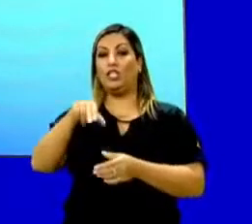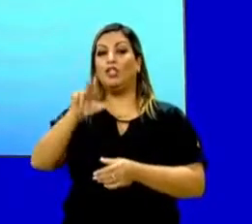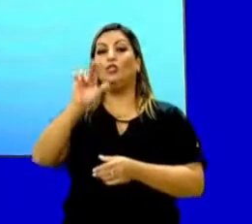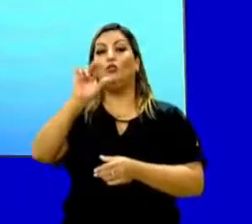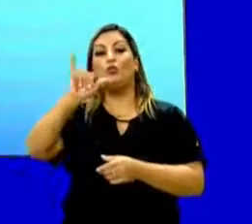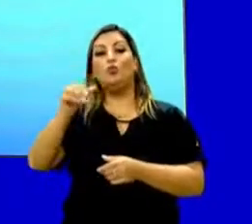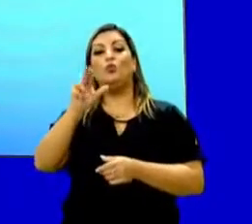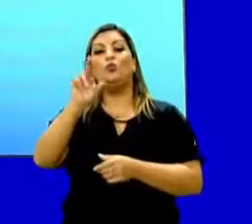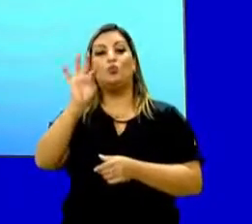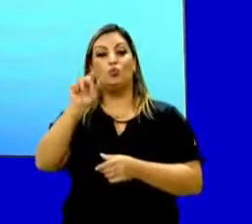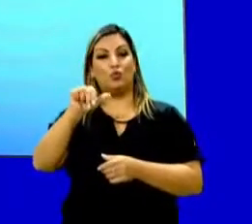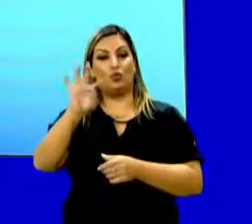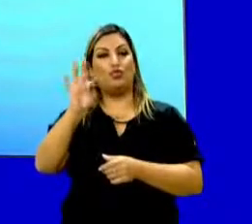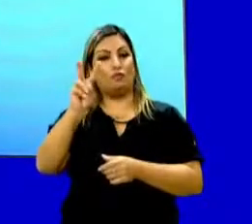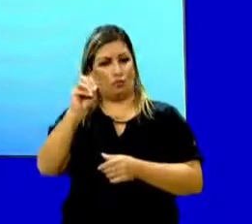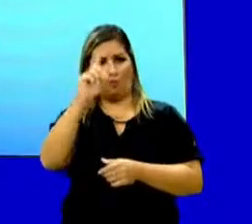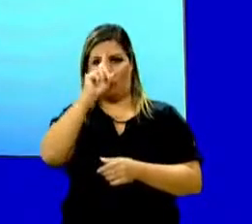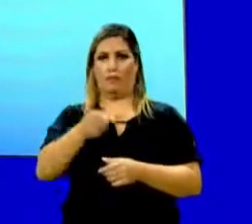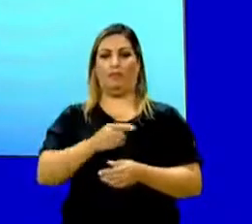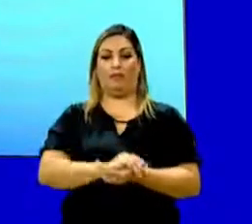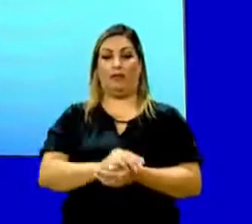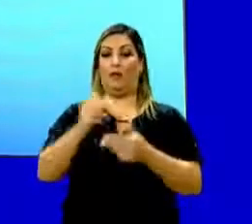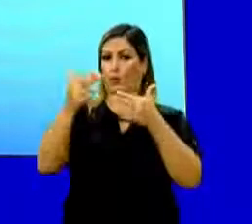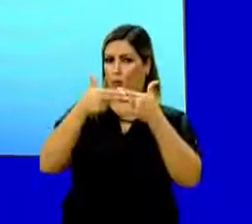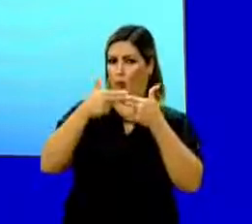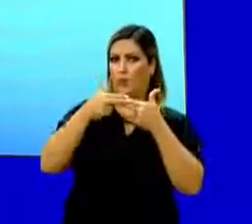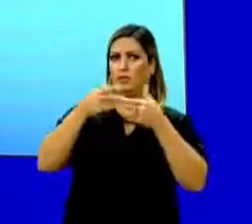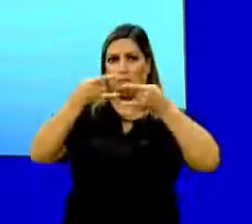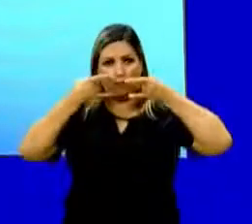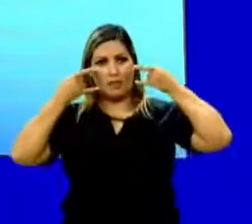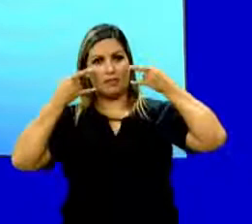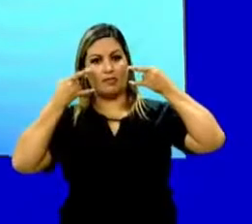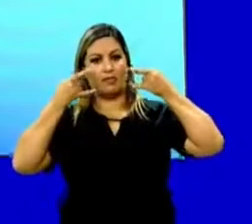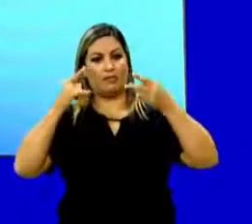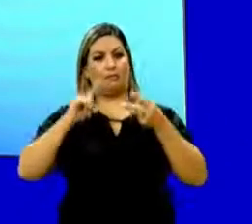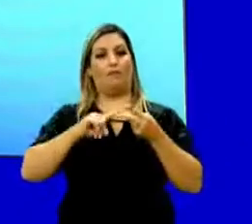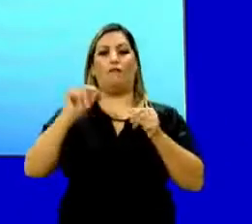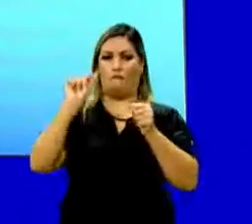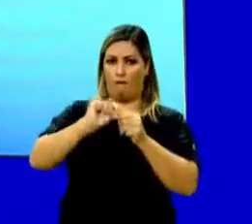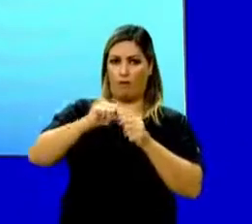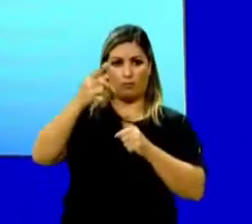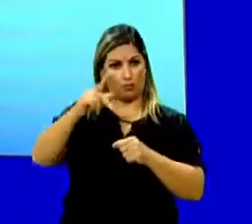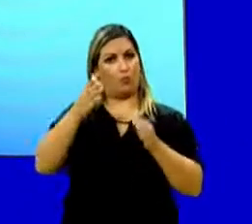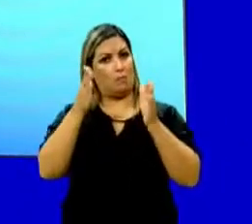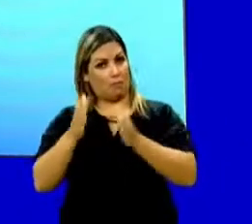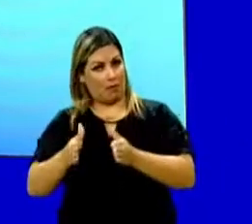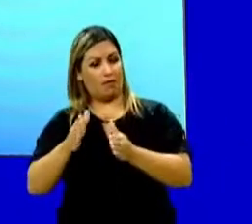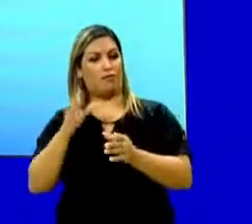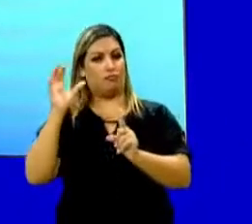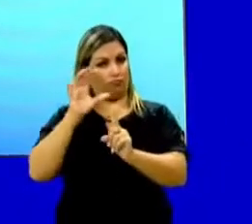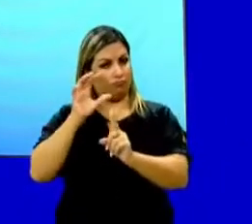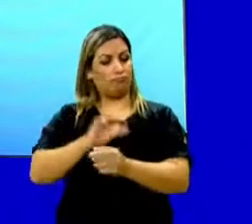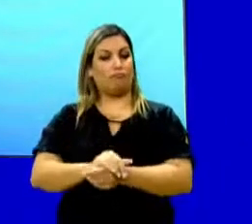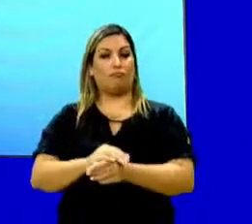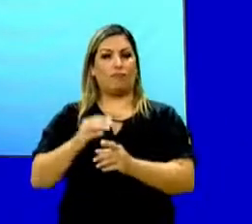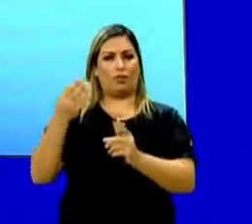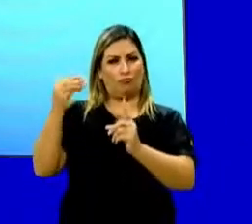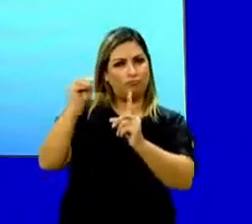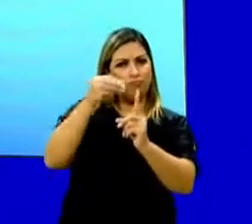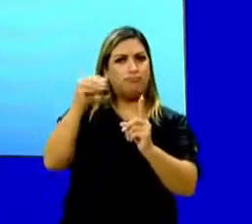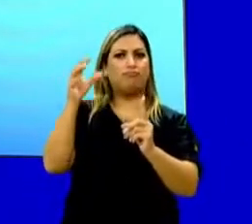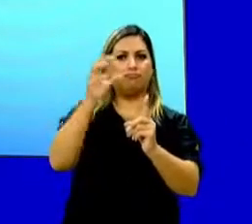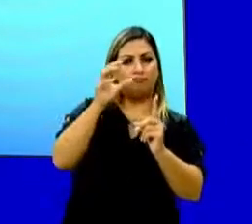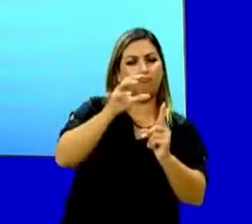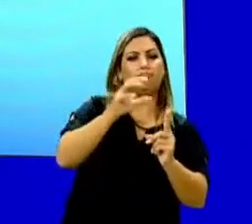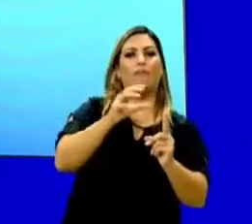injuntivo, aquele que dá uma ordem. Use máscara, faça sua parte. São textos persuasivos